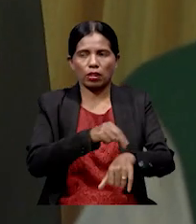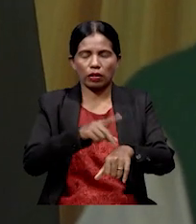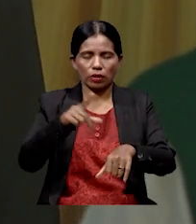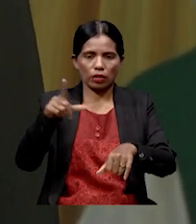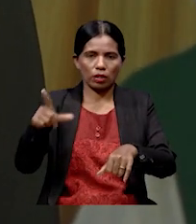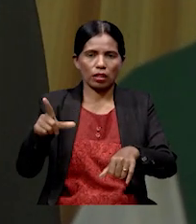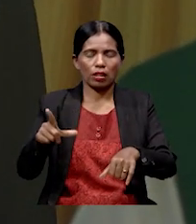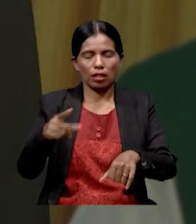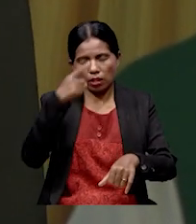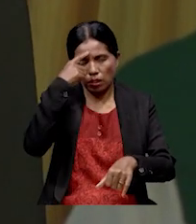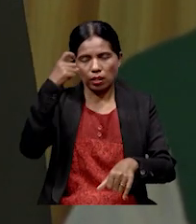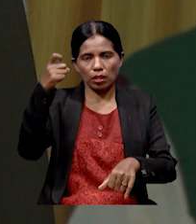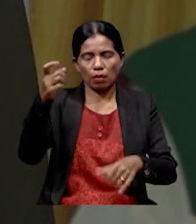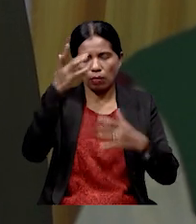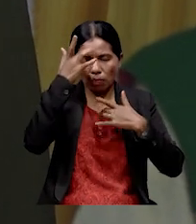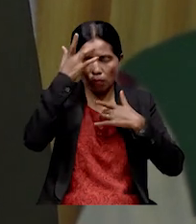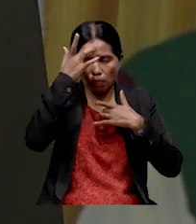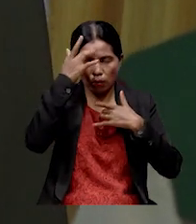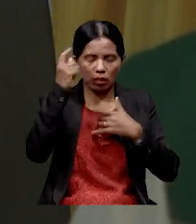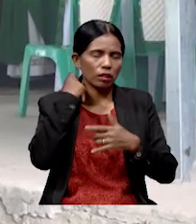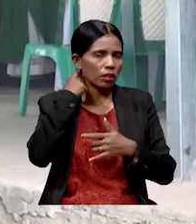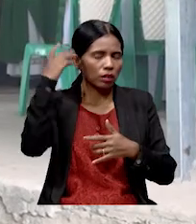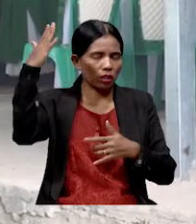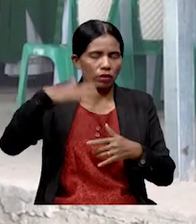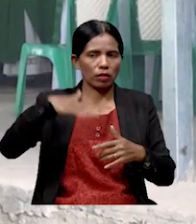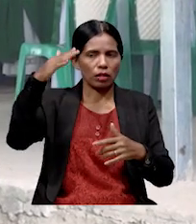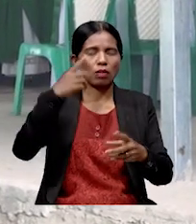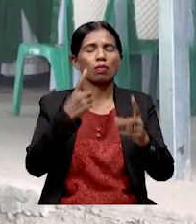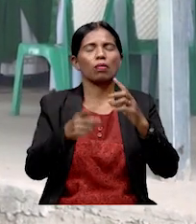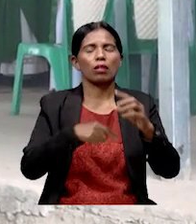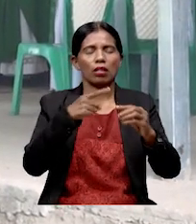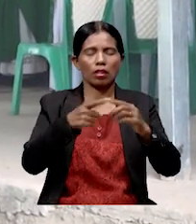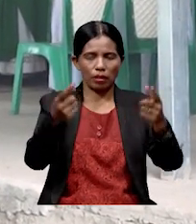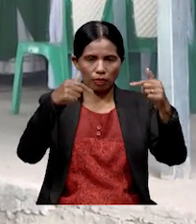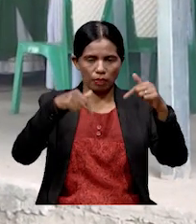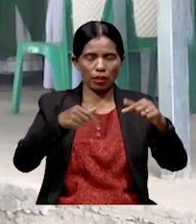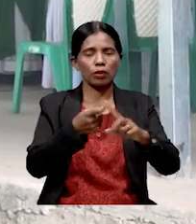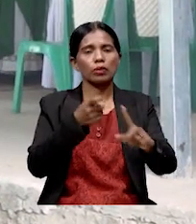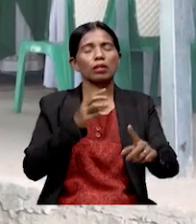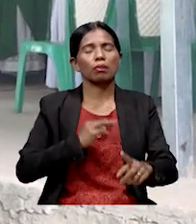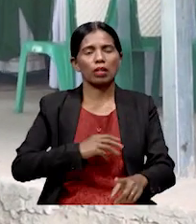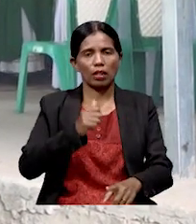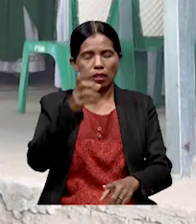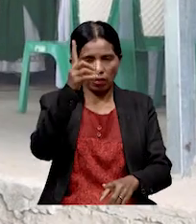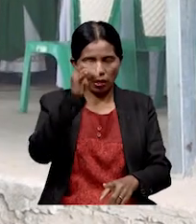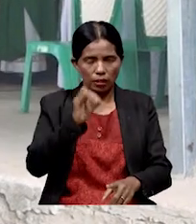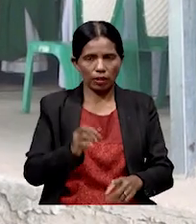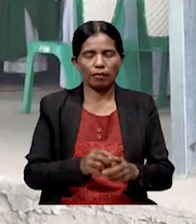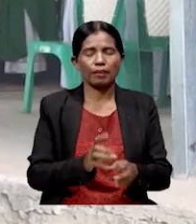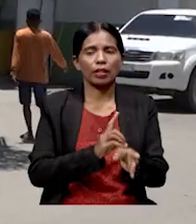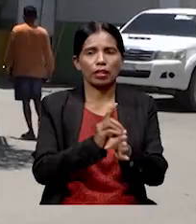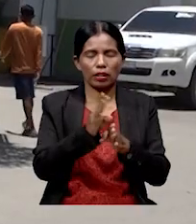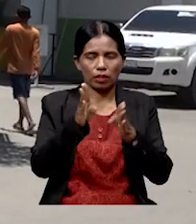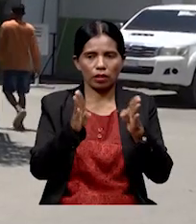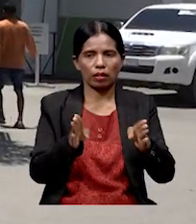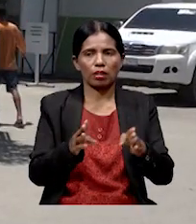Valadares, também sofre tensão alta ou em ir a viagem Rússia Maliana Maidili. Diretor Clínica Hospital Nacional Guido